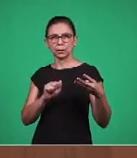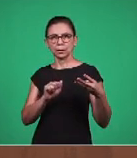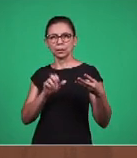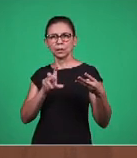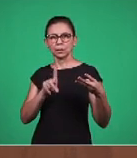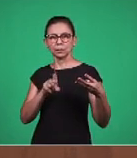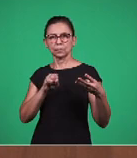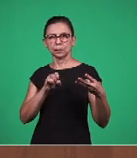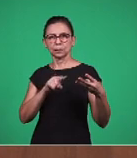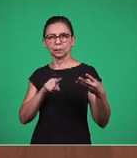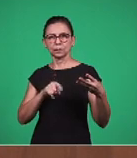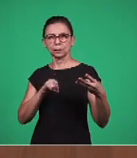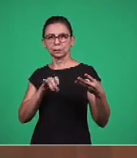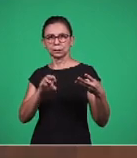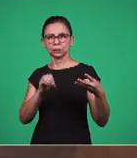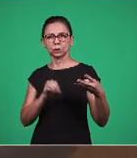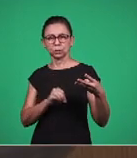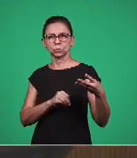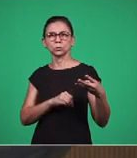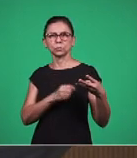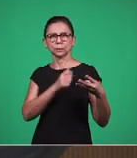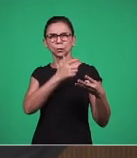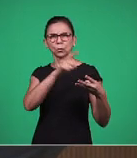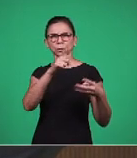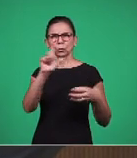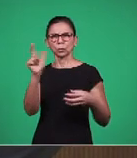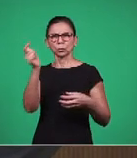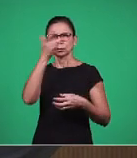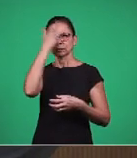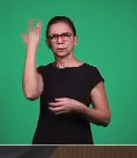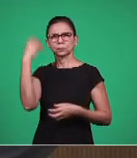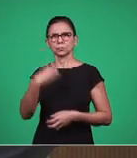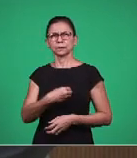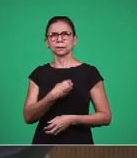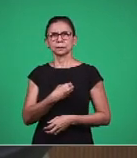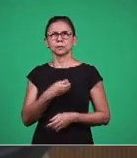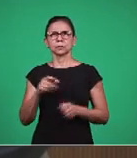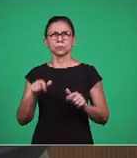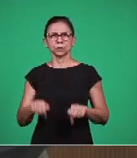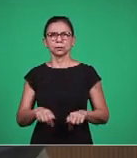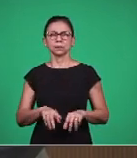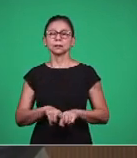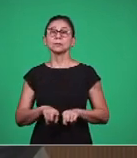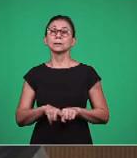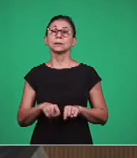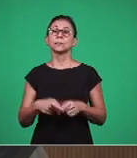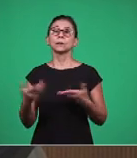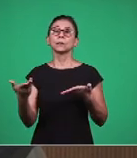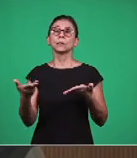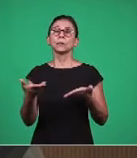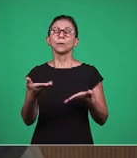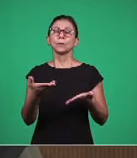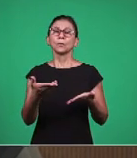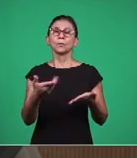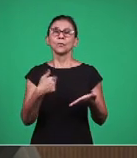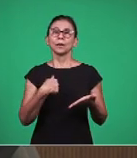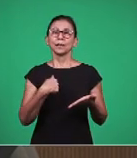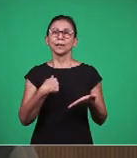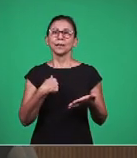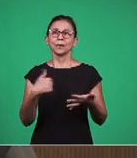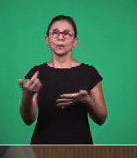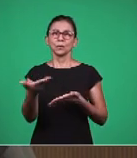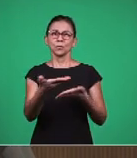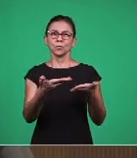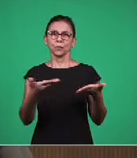os demais irmãos estão presentes aqui conosco. Inclusive, fiz um convite de um irmão que está aqui da área